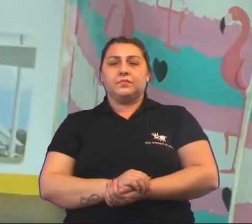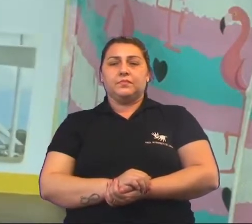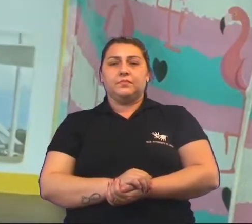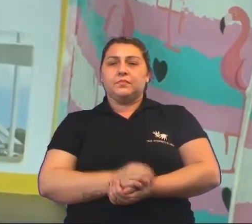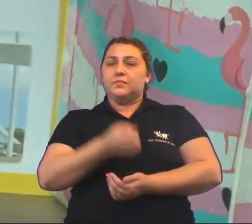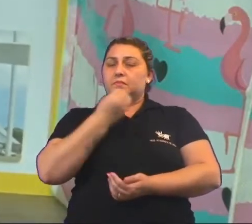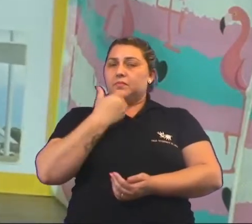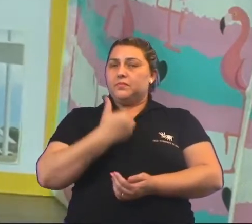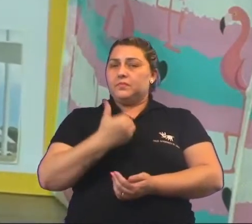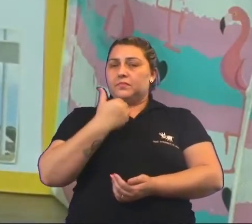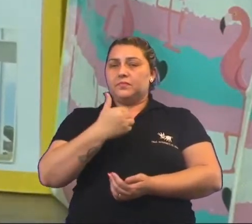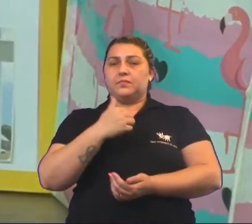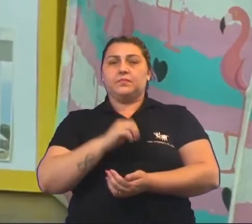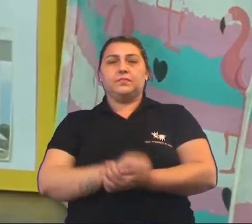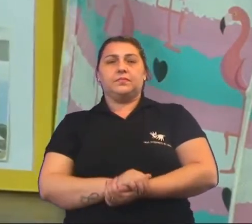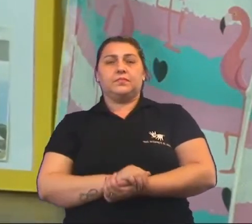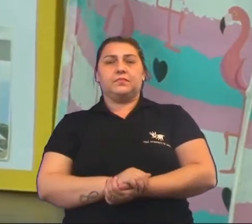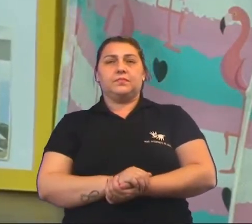Muito bem.